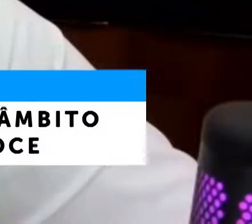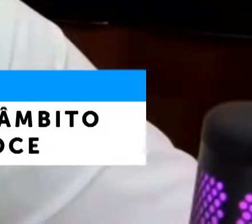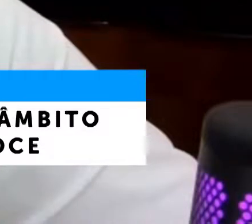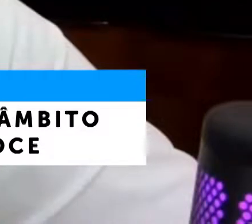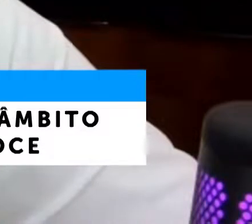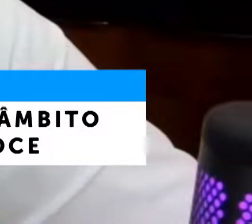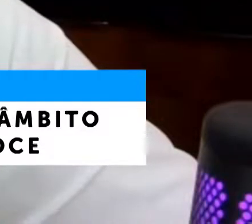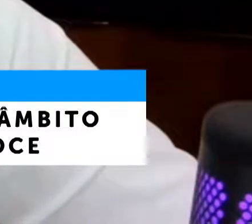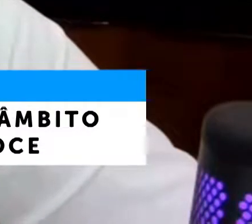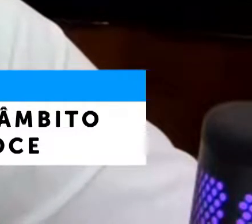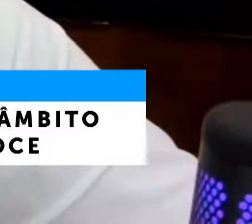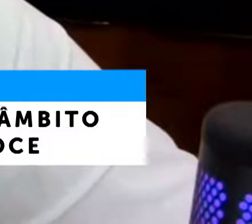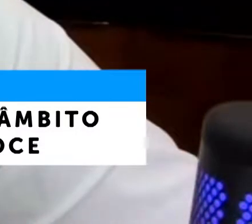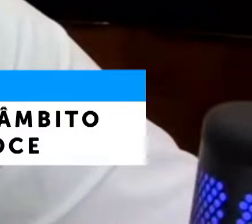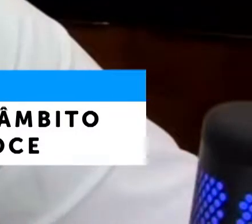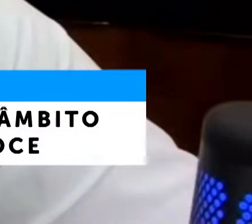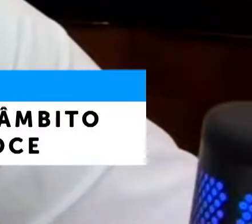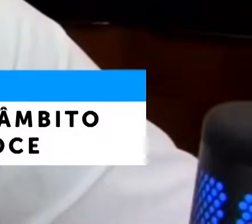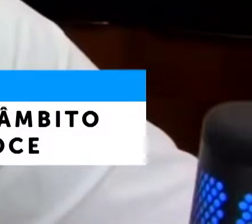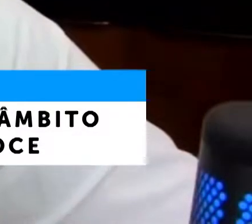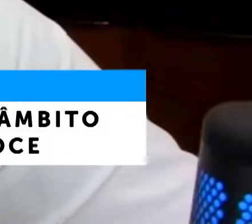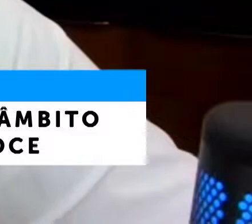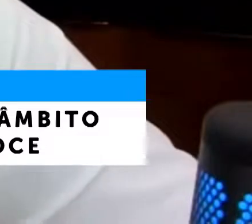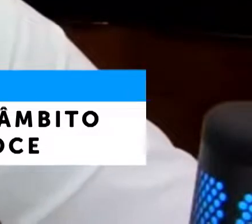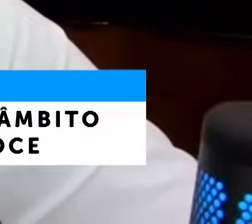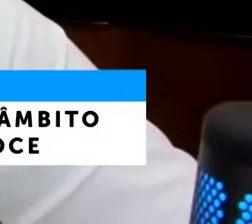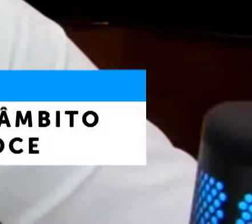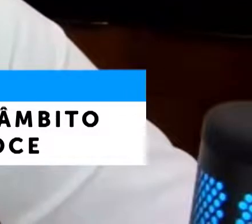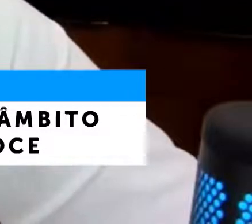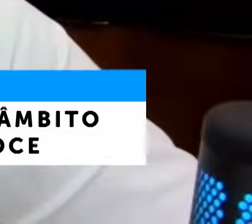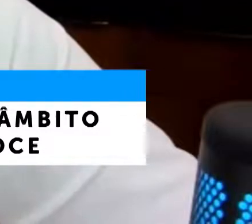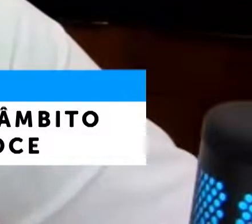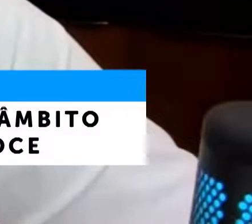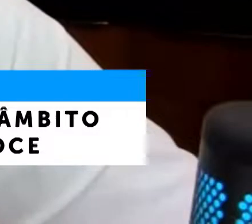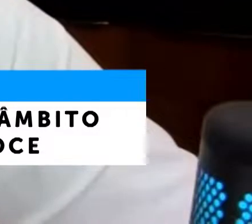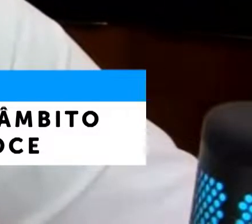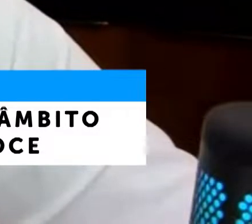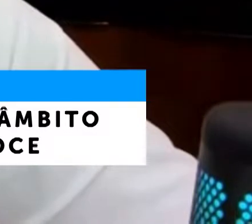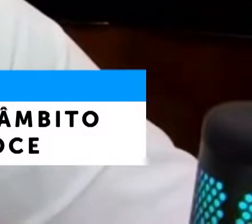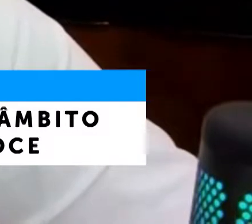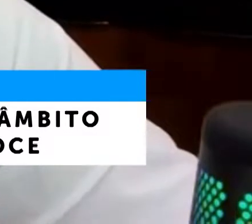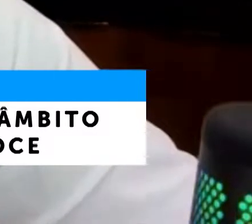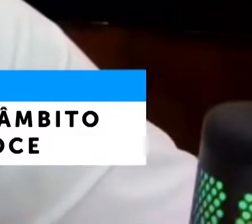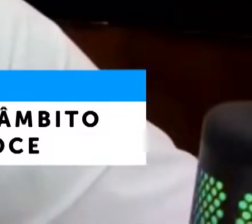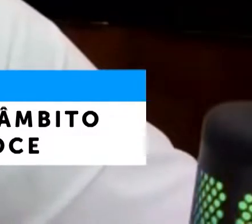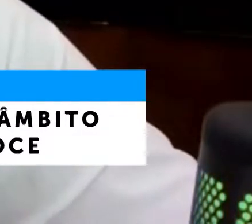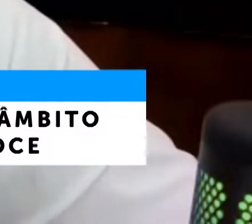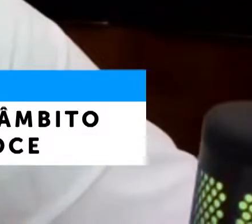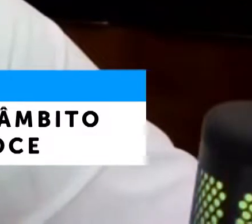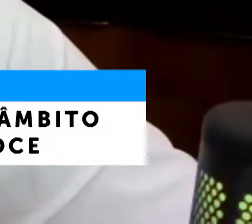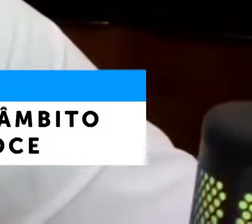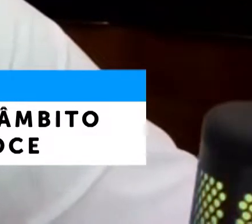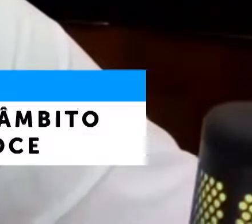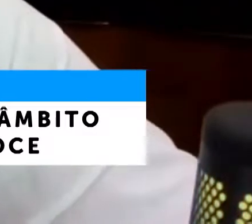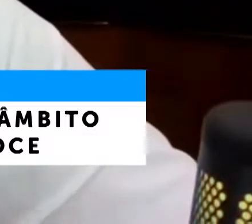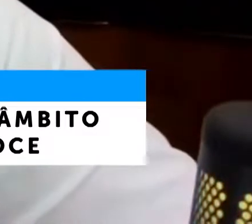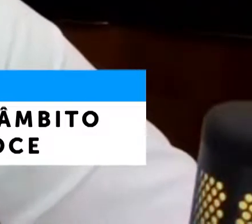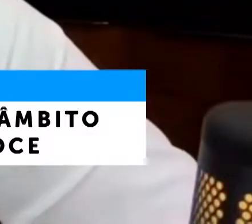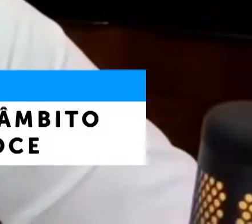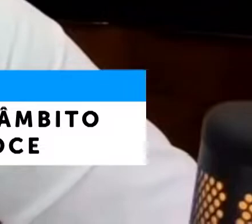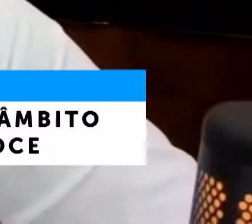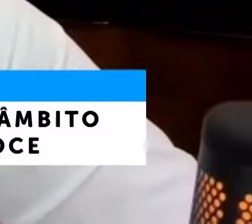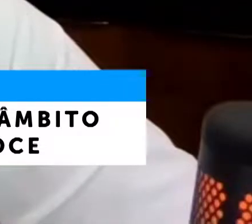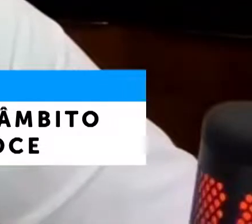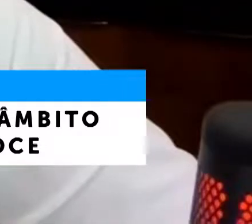exposição sexual. É Vossa Excelência que está dizendo que a dança do ventre pode promover isso. E eu acho que